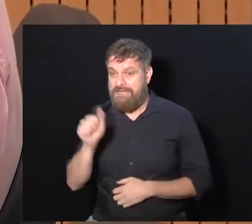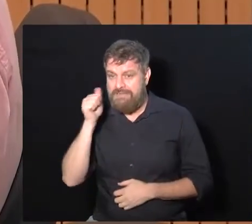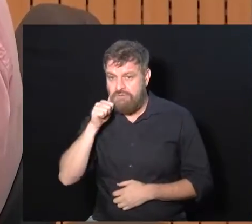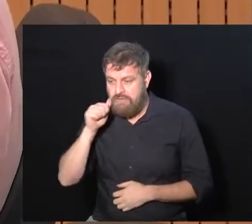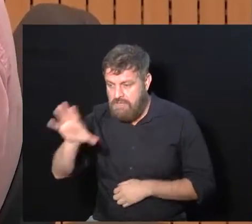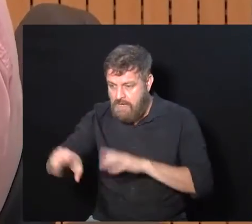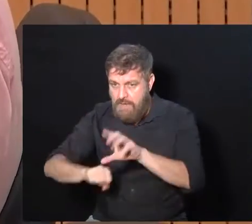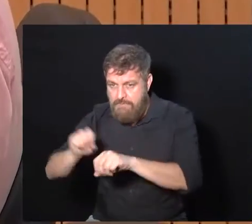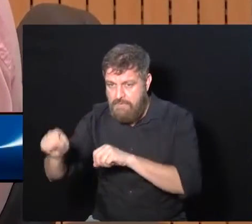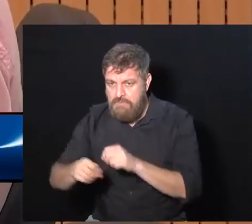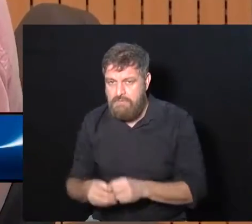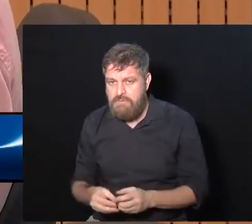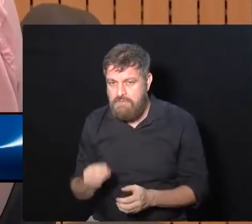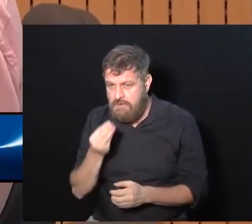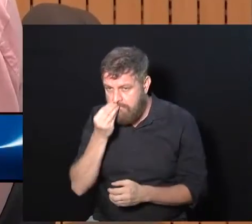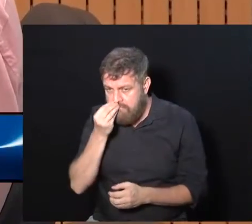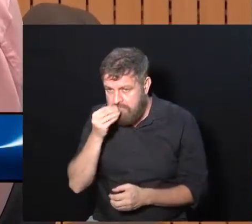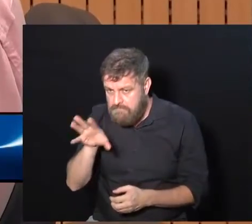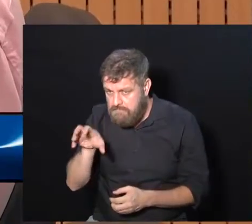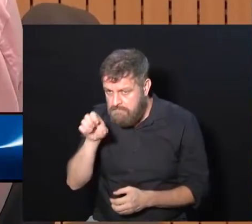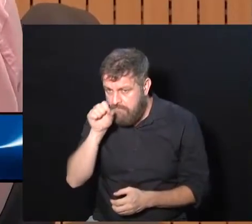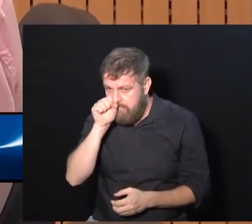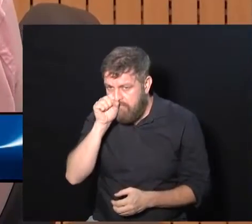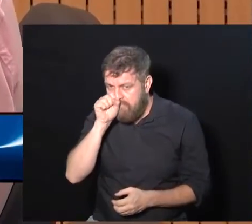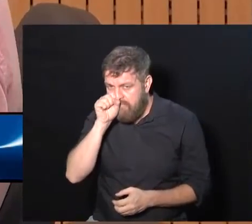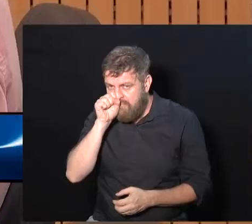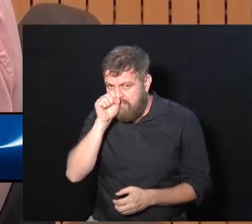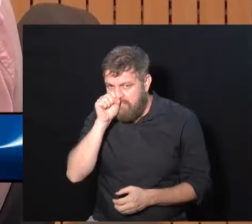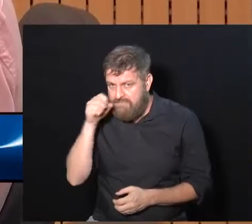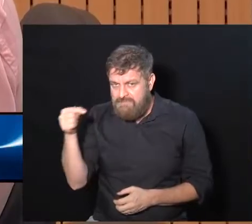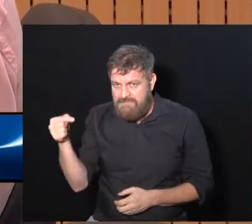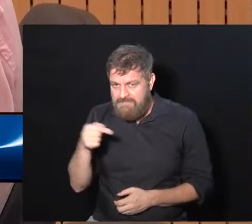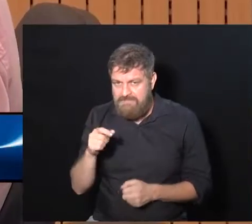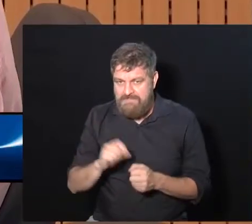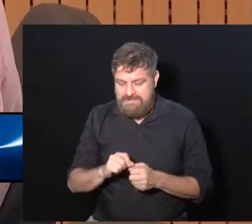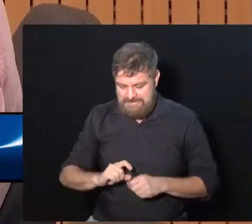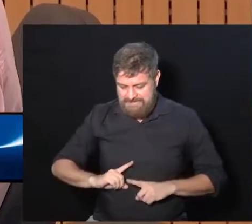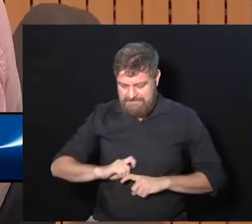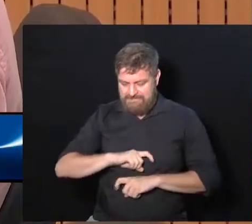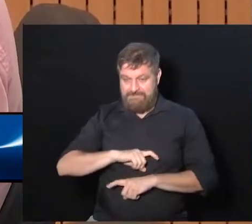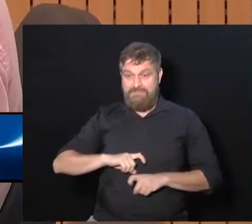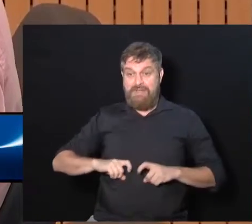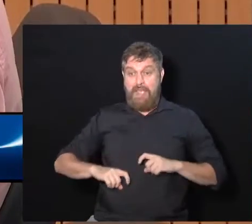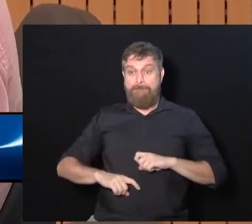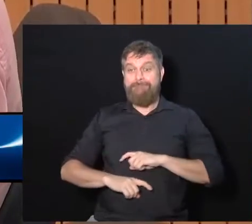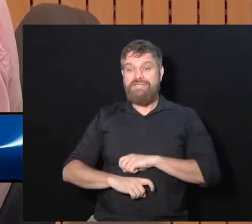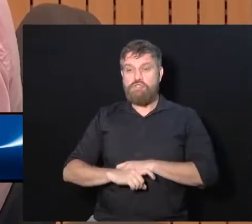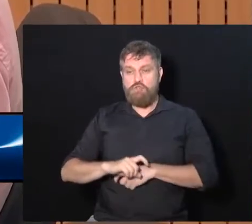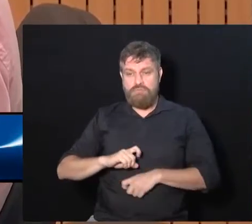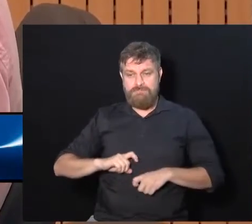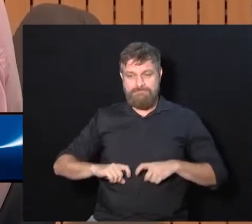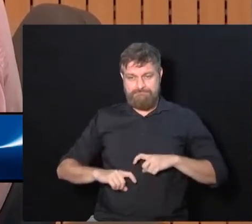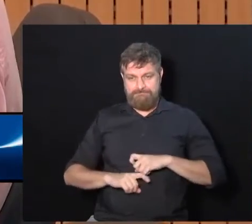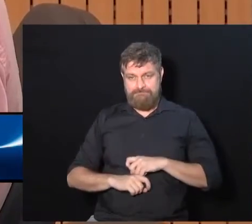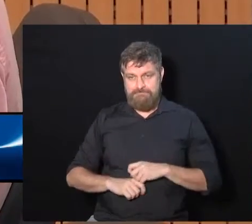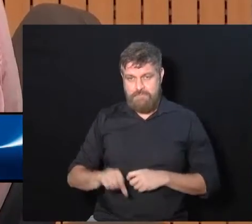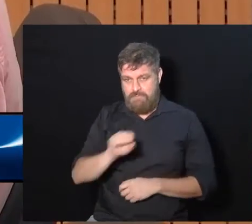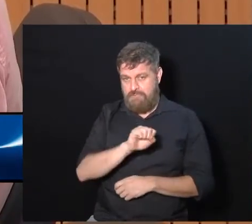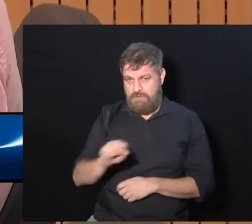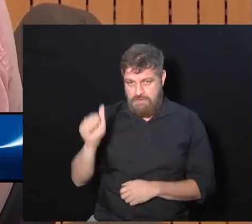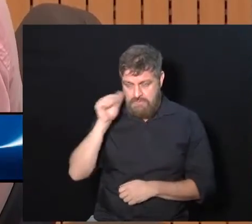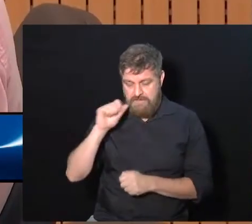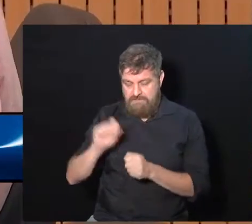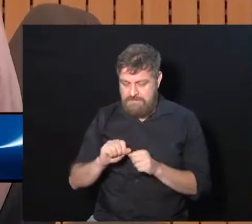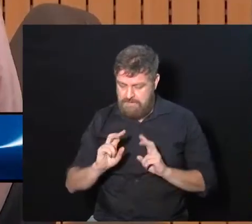nas narinas dele e falou assim, esse menino está com bicha, naquela época, verminose. E, de fato, ela fez isso, não sei como, mas